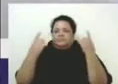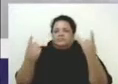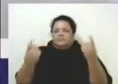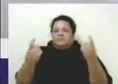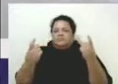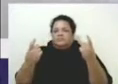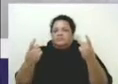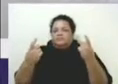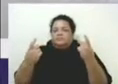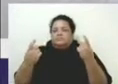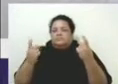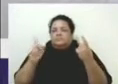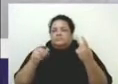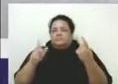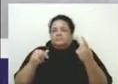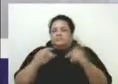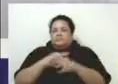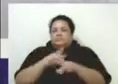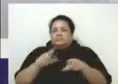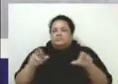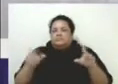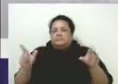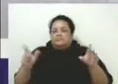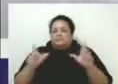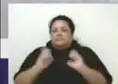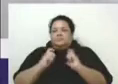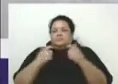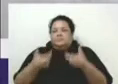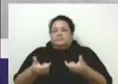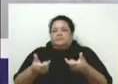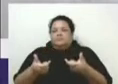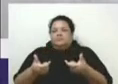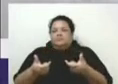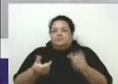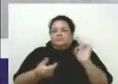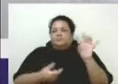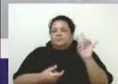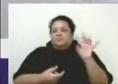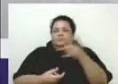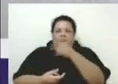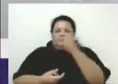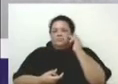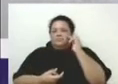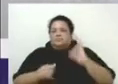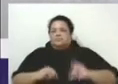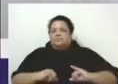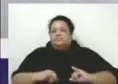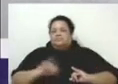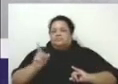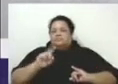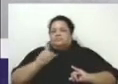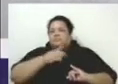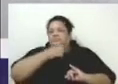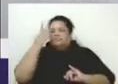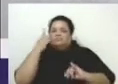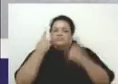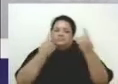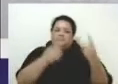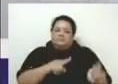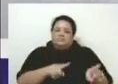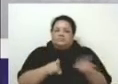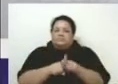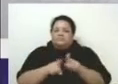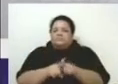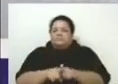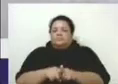ações que tem que ser desenvolvida, não é só para quem sofre, mas para quem agride também, porque ele também, possivelmente, ele está